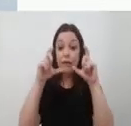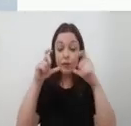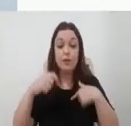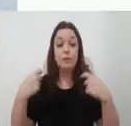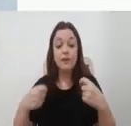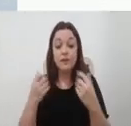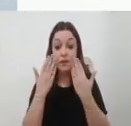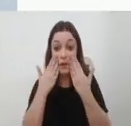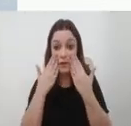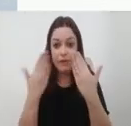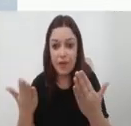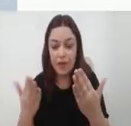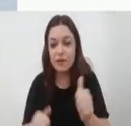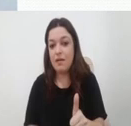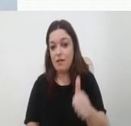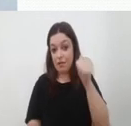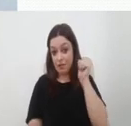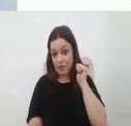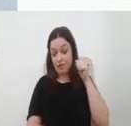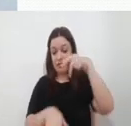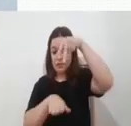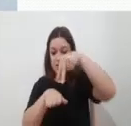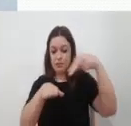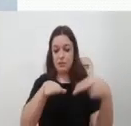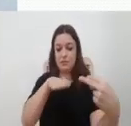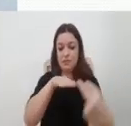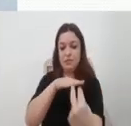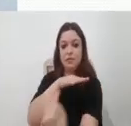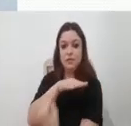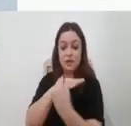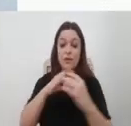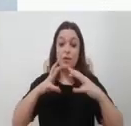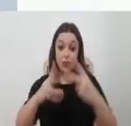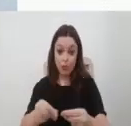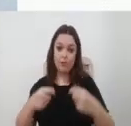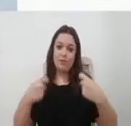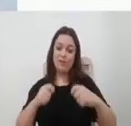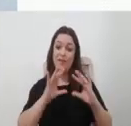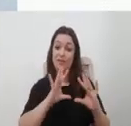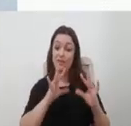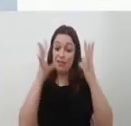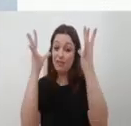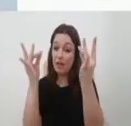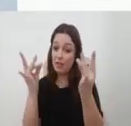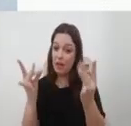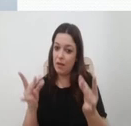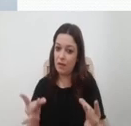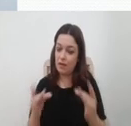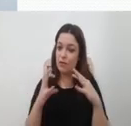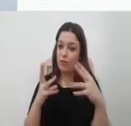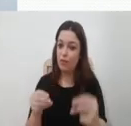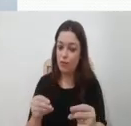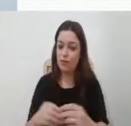Então, as fotografias elas devem ser feitas em 5 planos, de forma